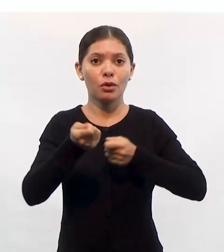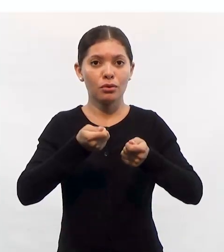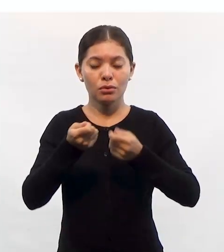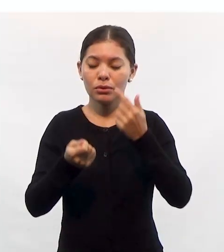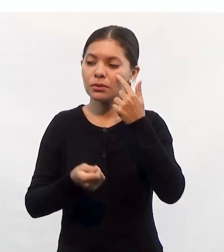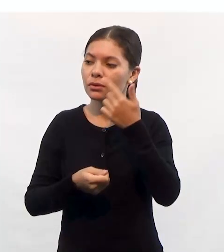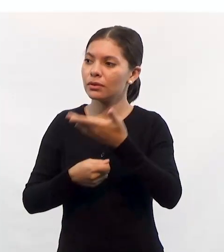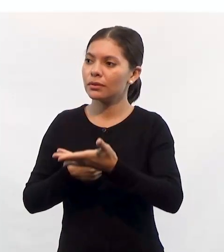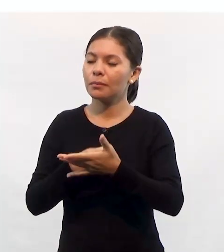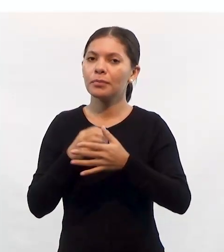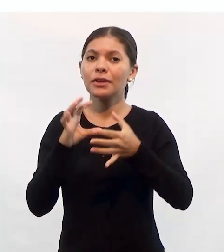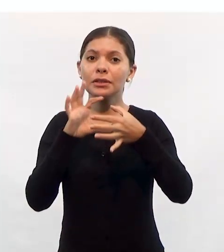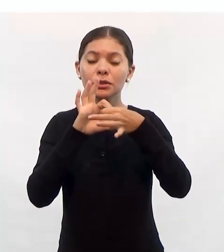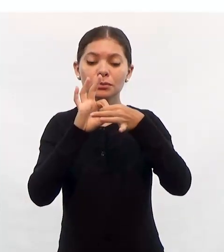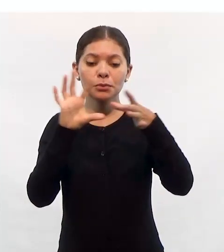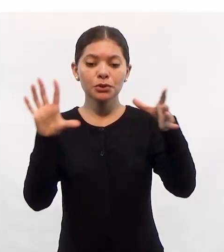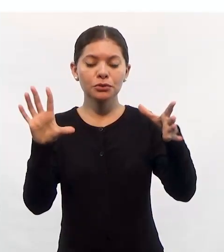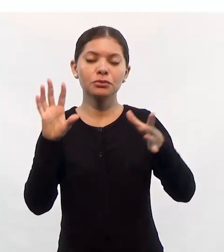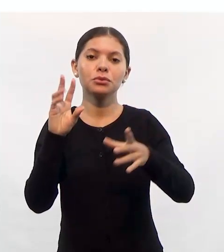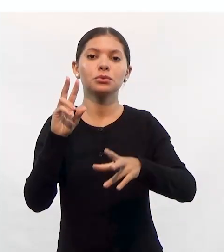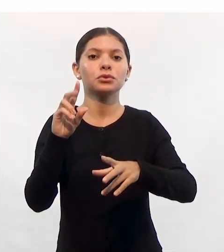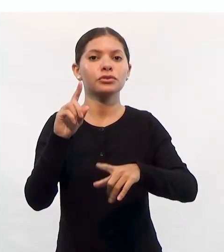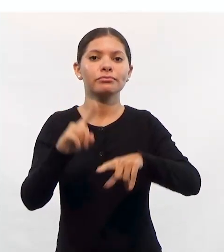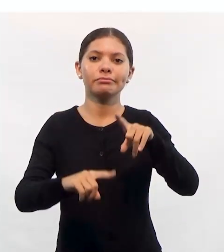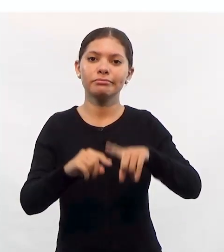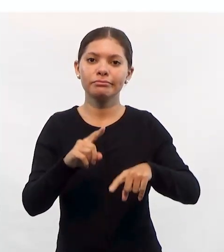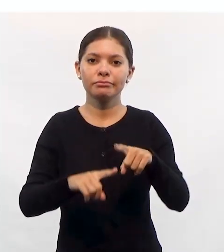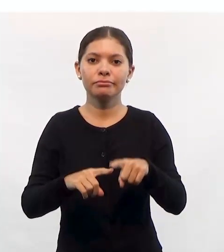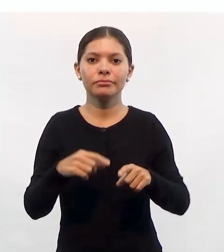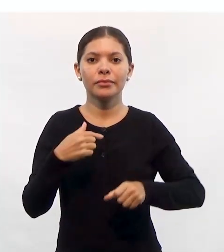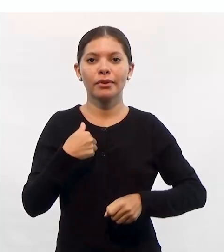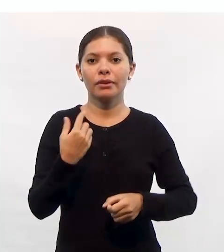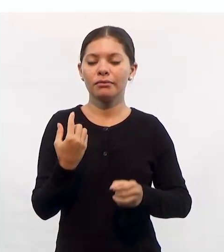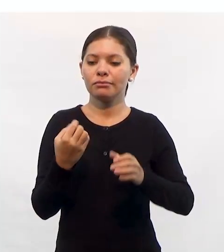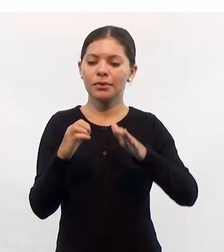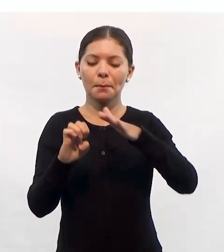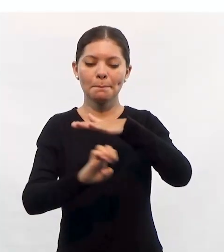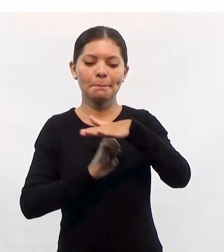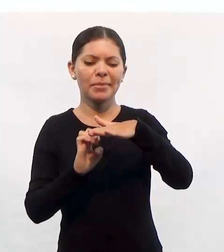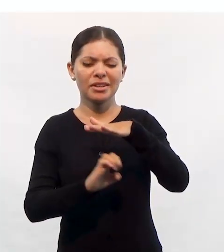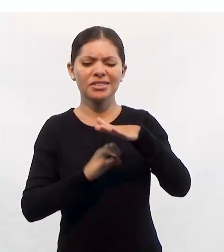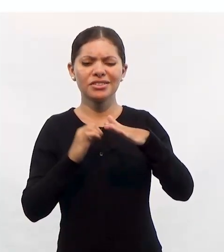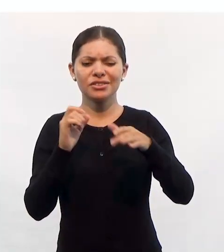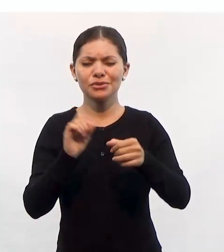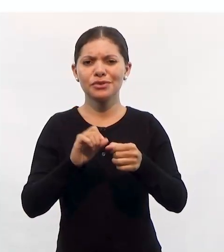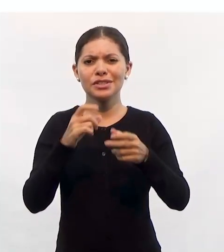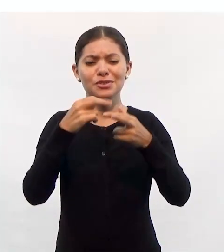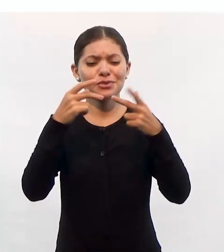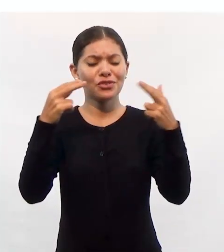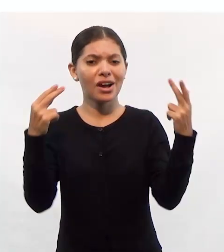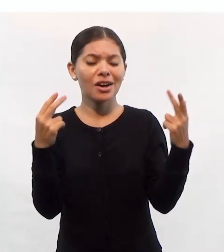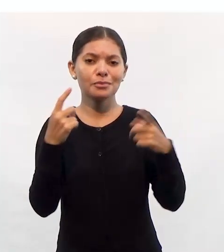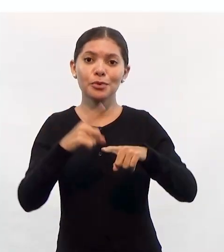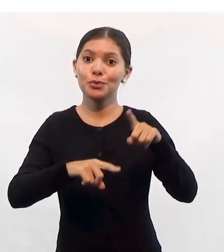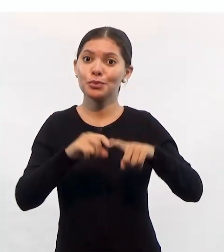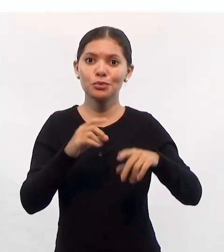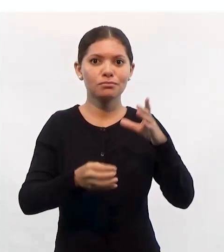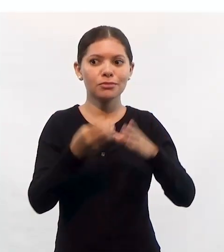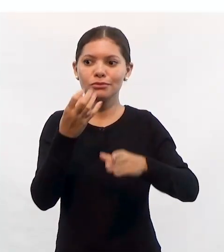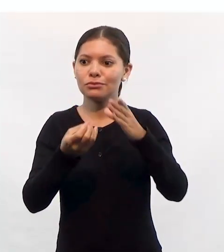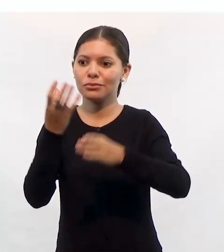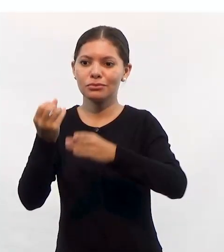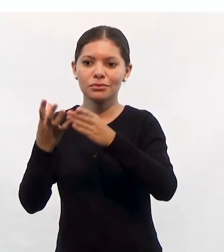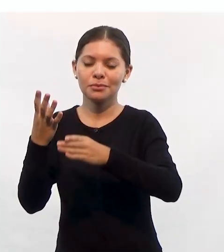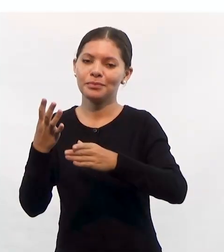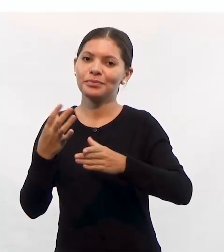disponibilidade de equipamento eu postei empresas que realizam várias produzem vários produtos ao